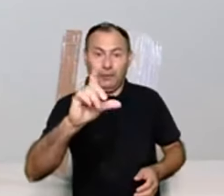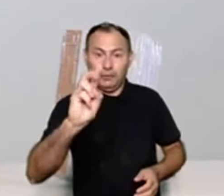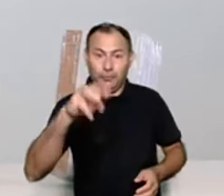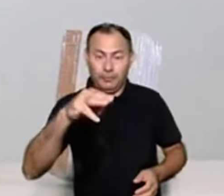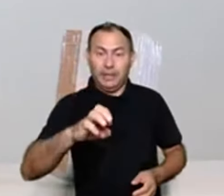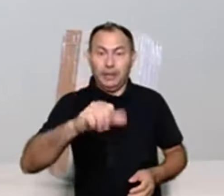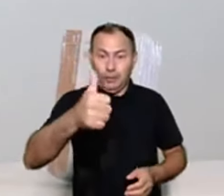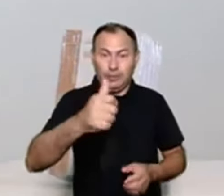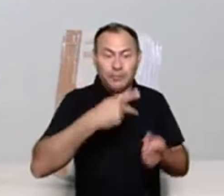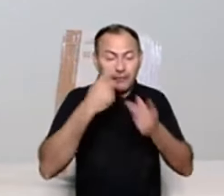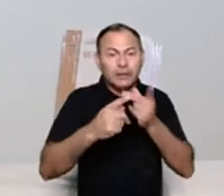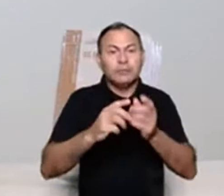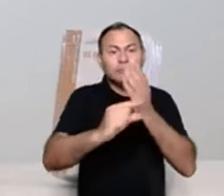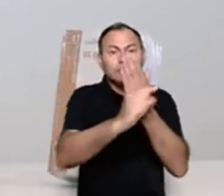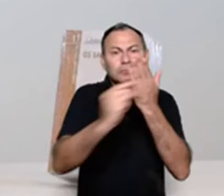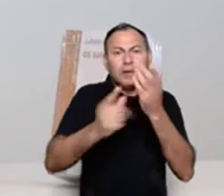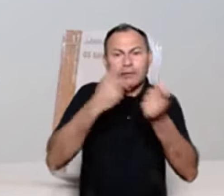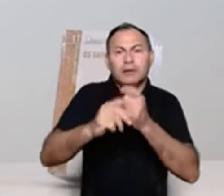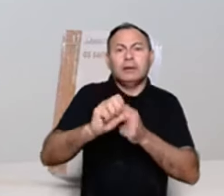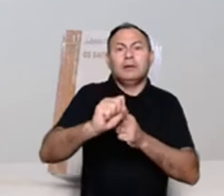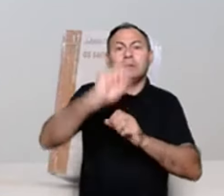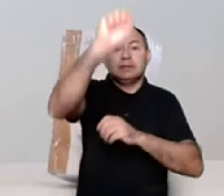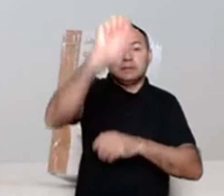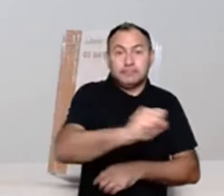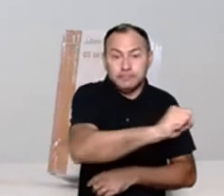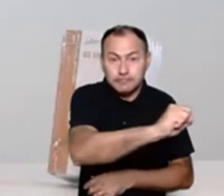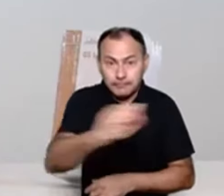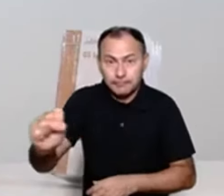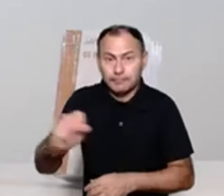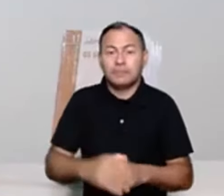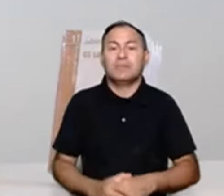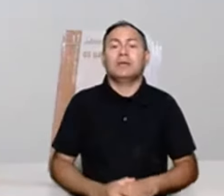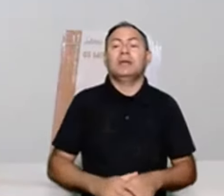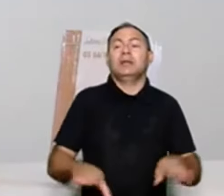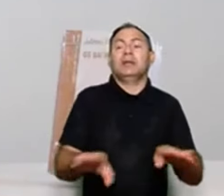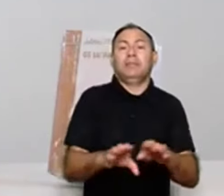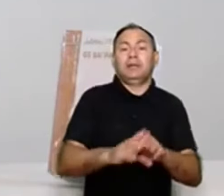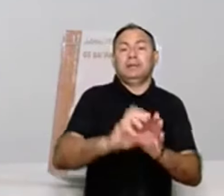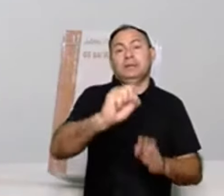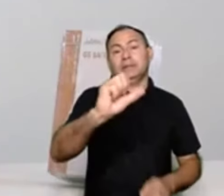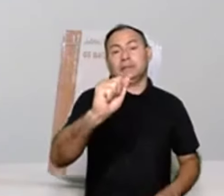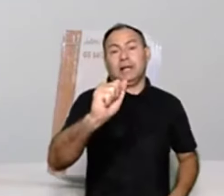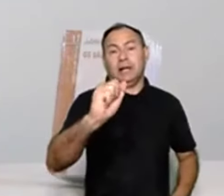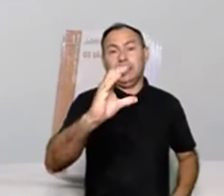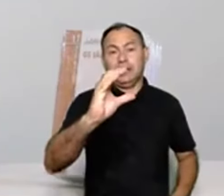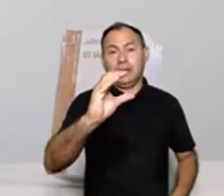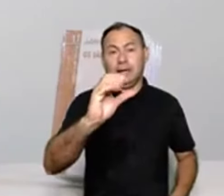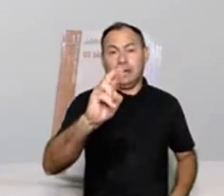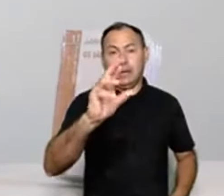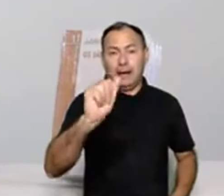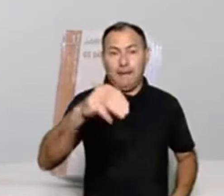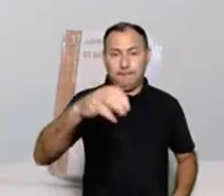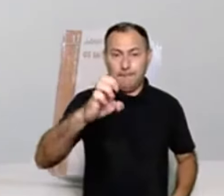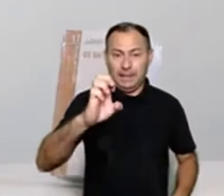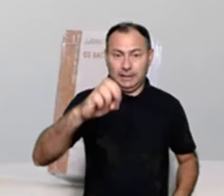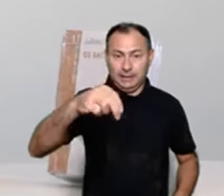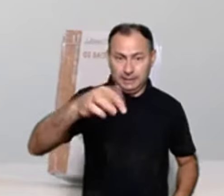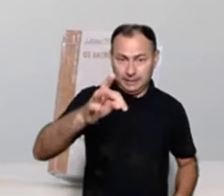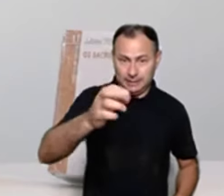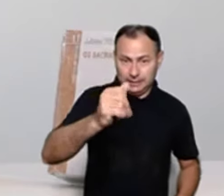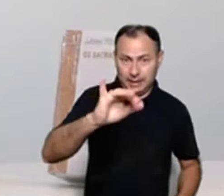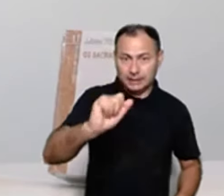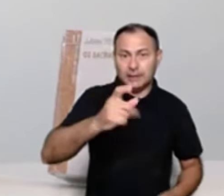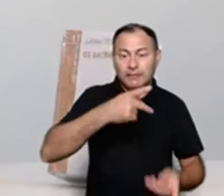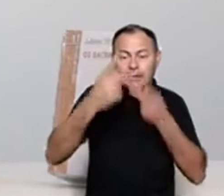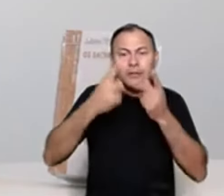o autor agora reflete sobre os sacramentos e os sacramentais. E dizem para nós aquilo que